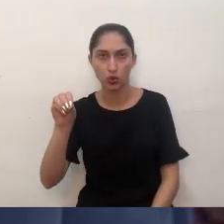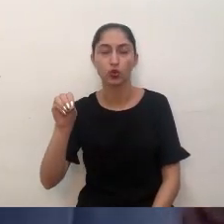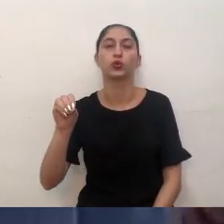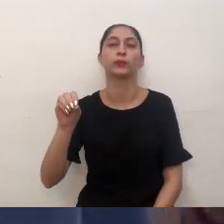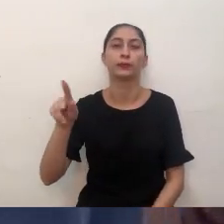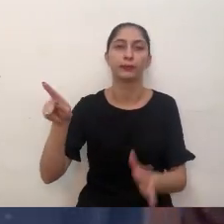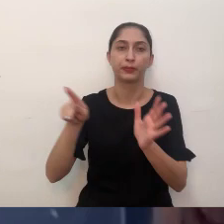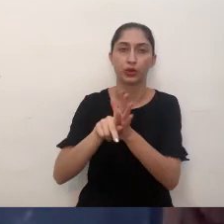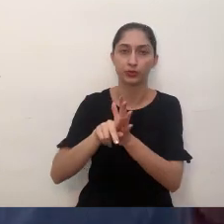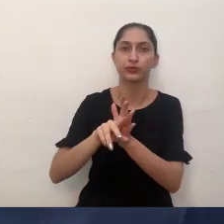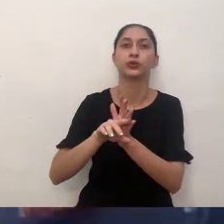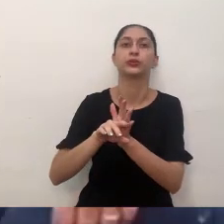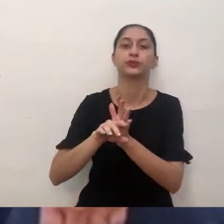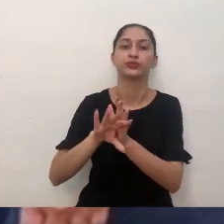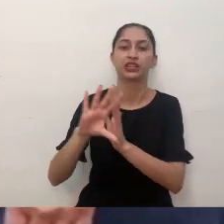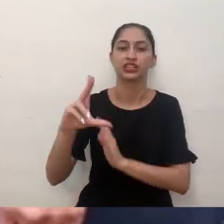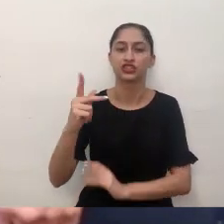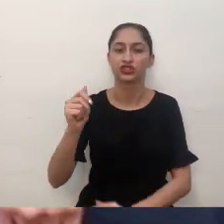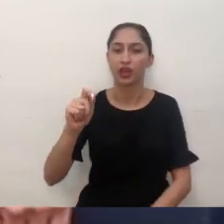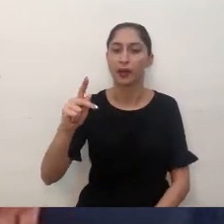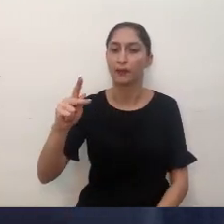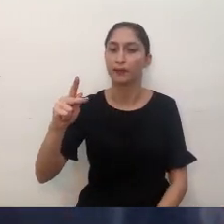na região. Quando a gente vá,